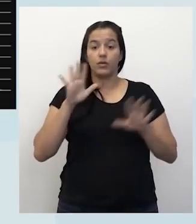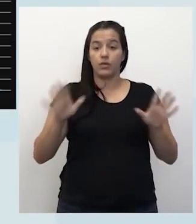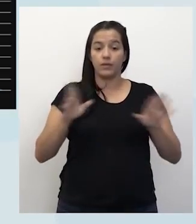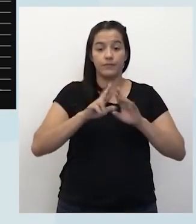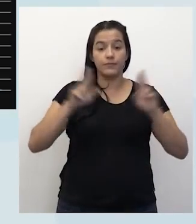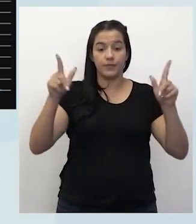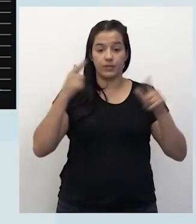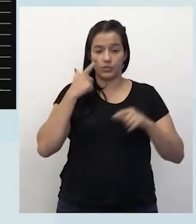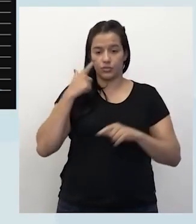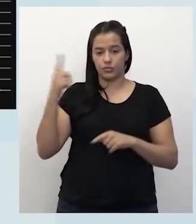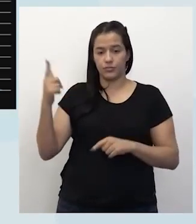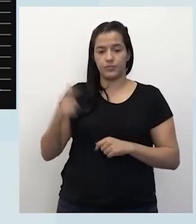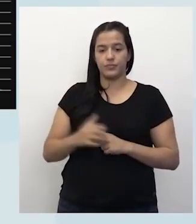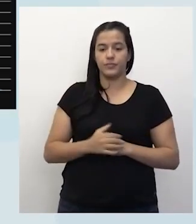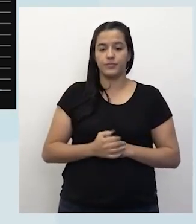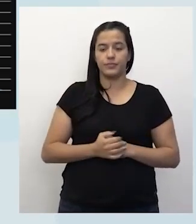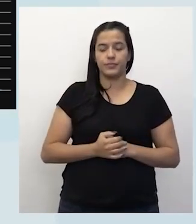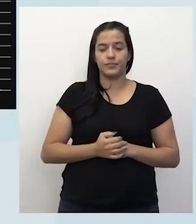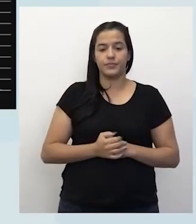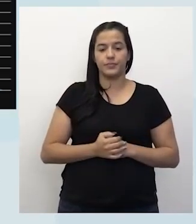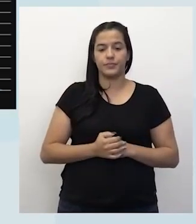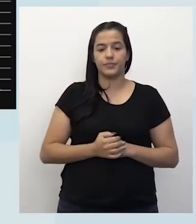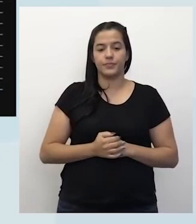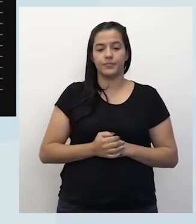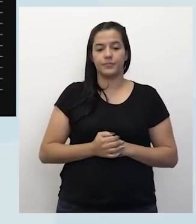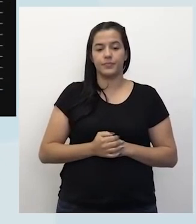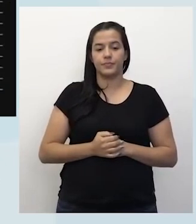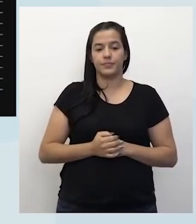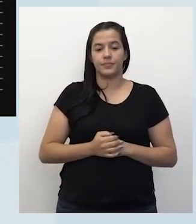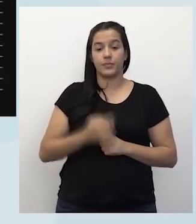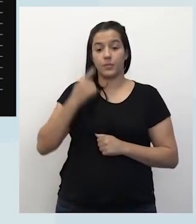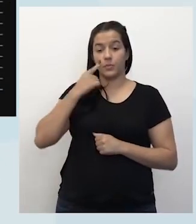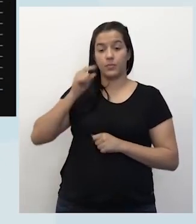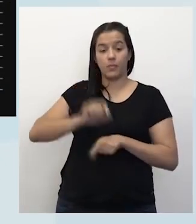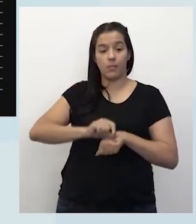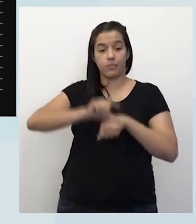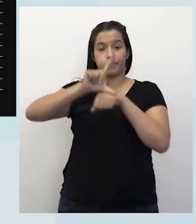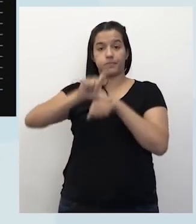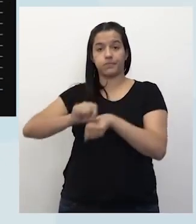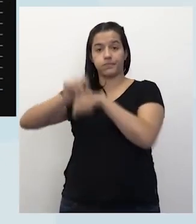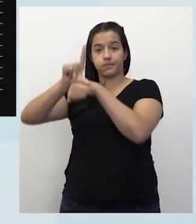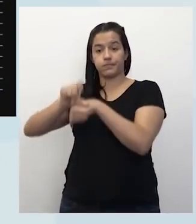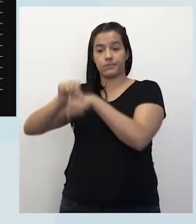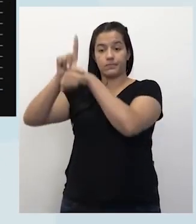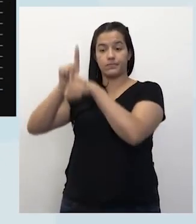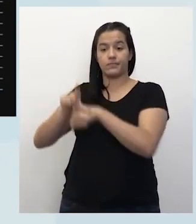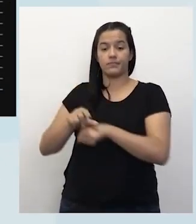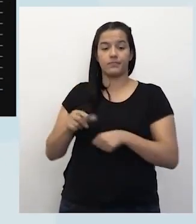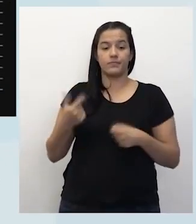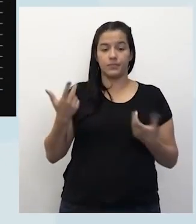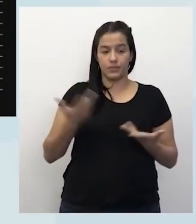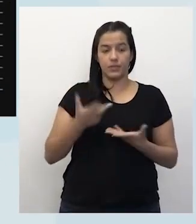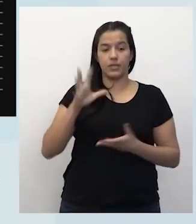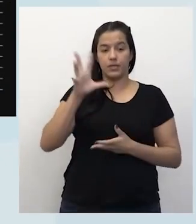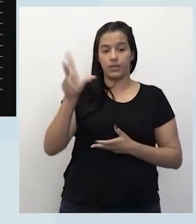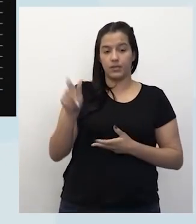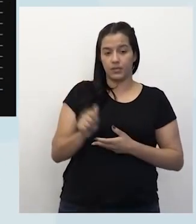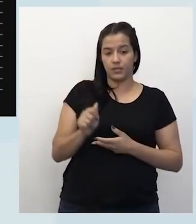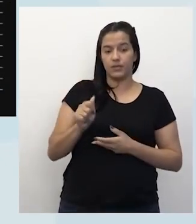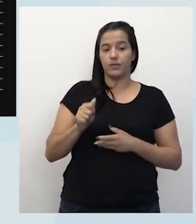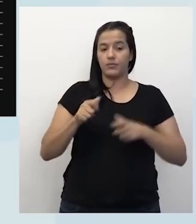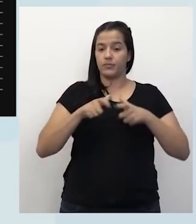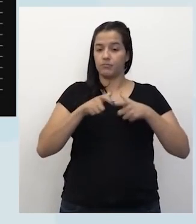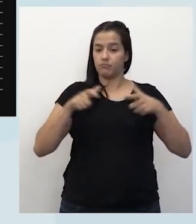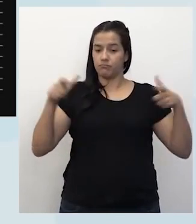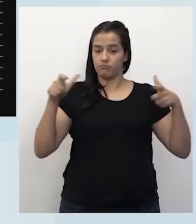que acontece. Vamos lá. Nós vamos aparecer aí o próximo gráfico, é só clicar aí. Isso, olha como a África se expande, a América